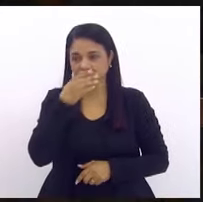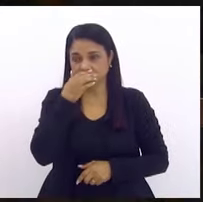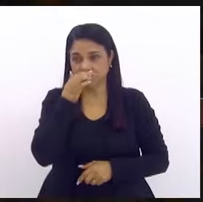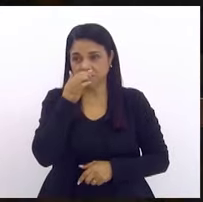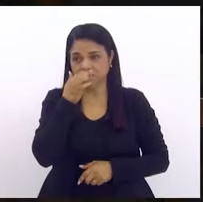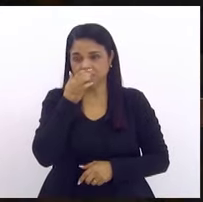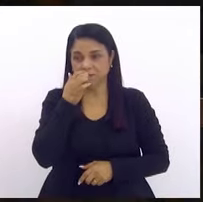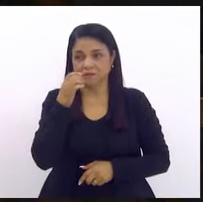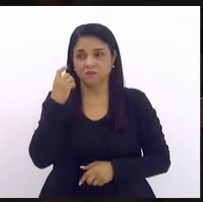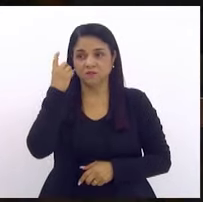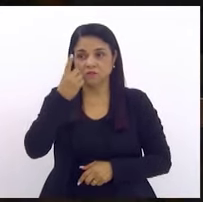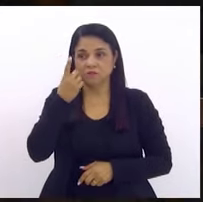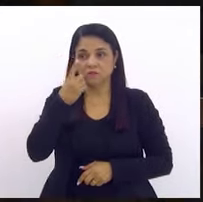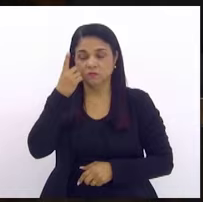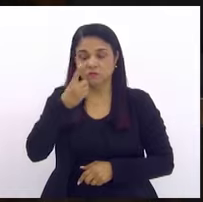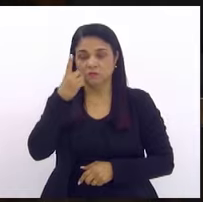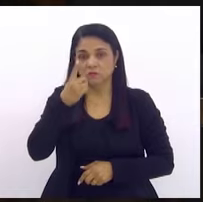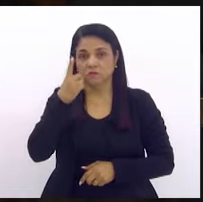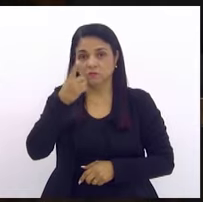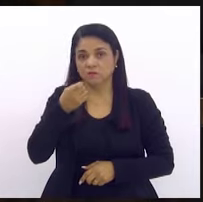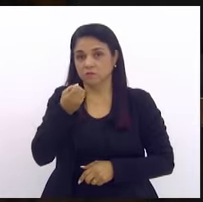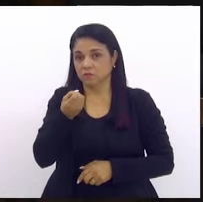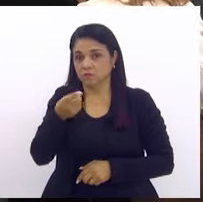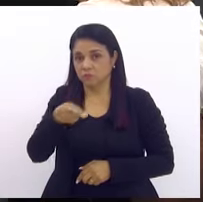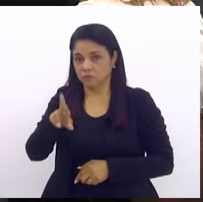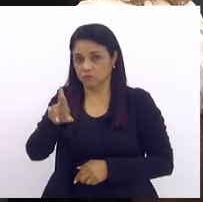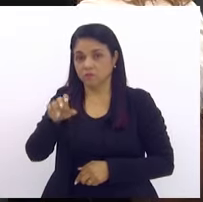Doutor Serginho, por favor.